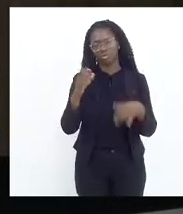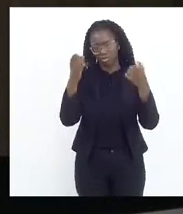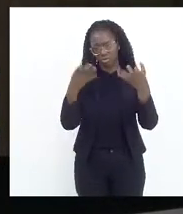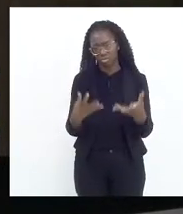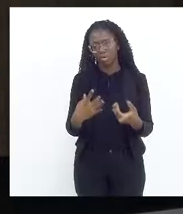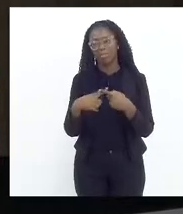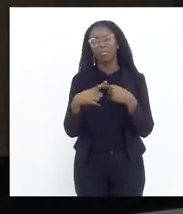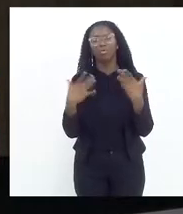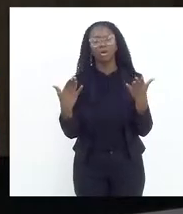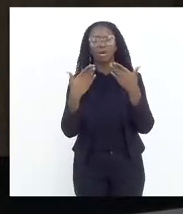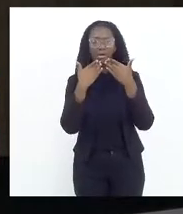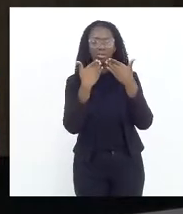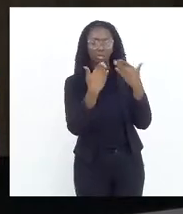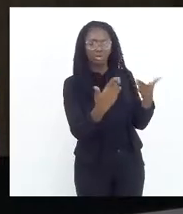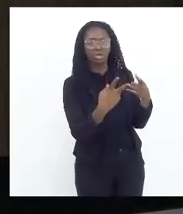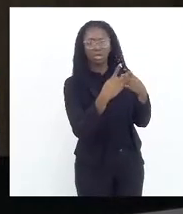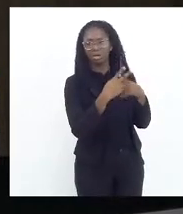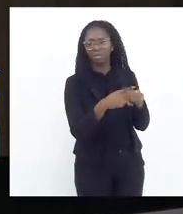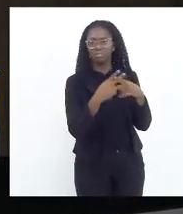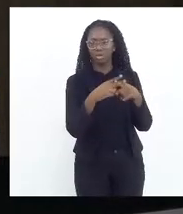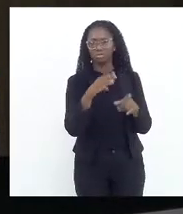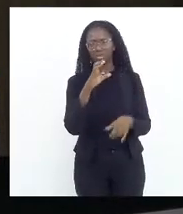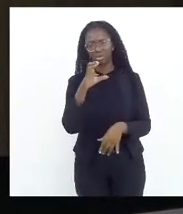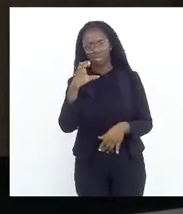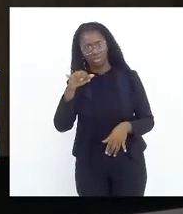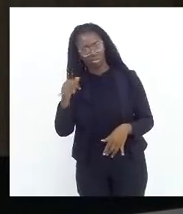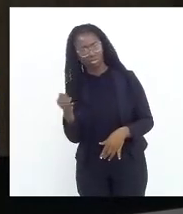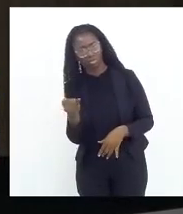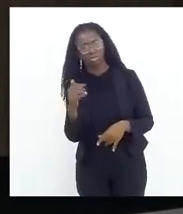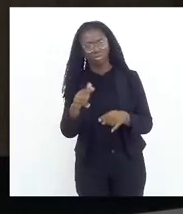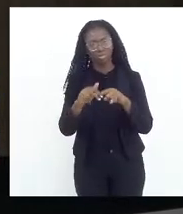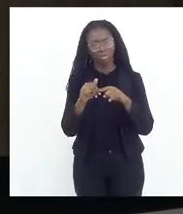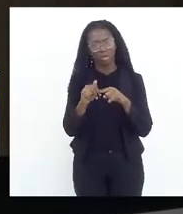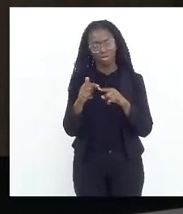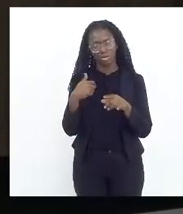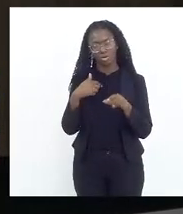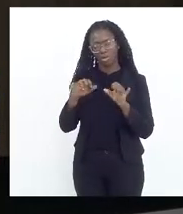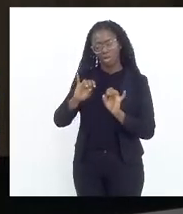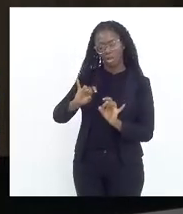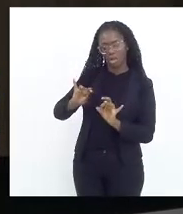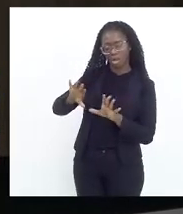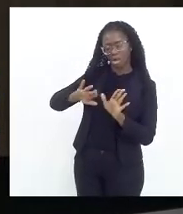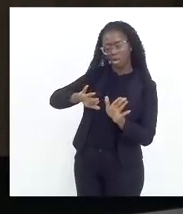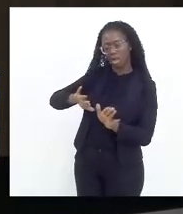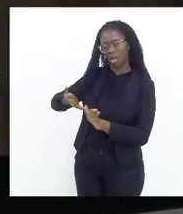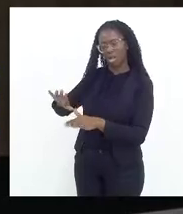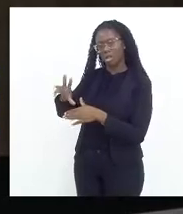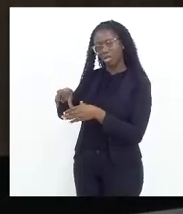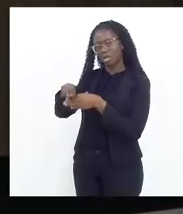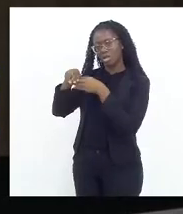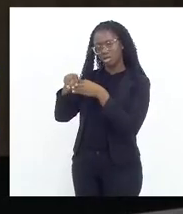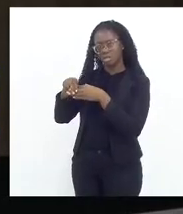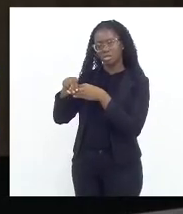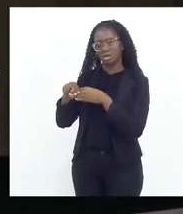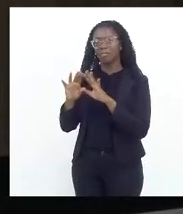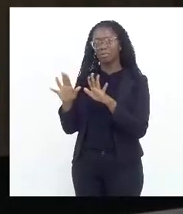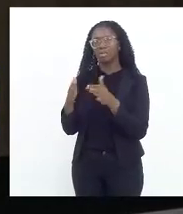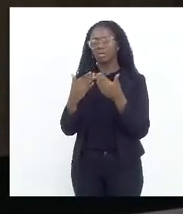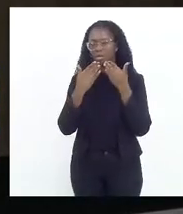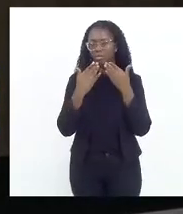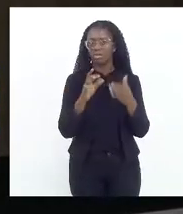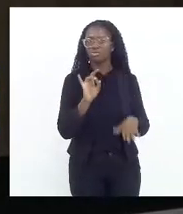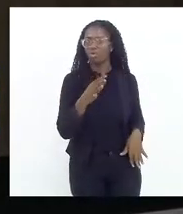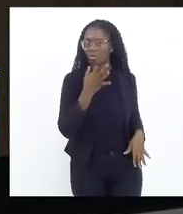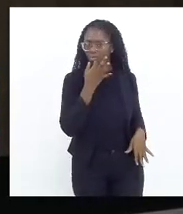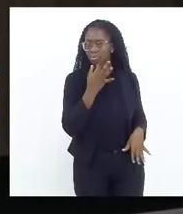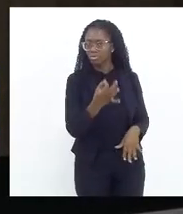porquê apresentei a emenda pela CCJ, porque eu abri mão de anexar o meu projeto ao projeto do deputado Deciliano e apresentei com uma sugestão